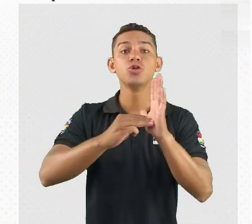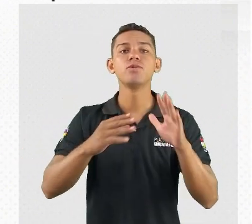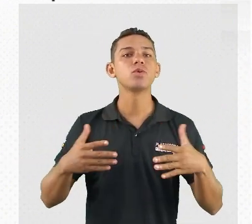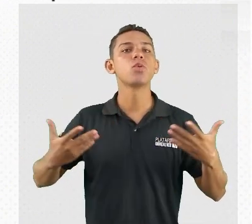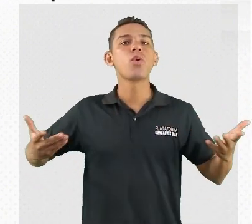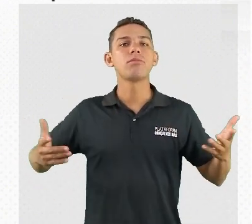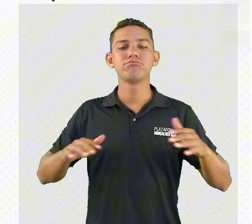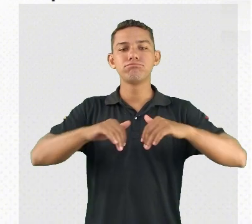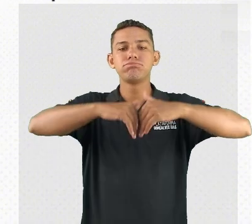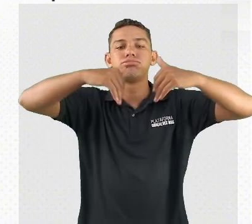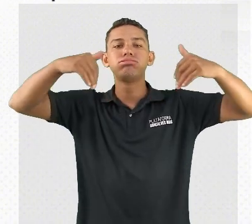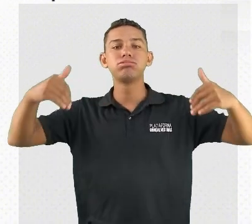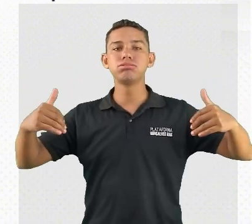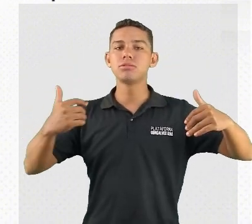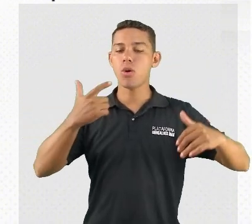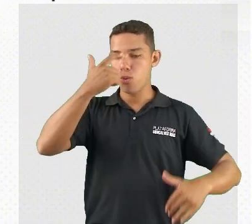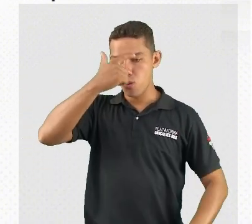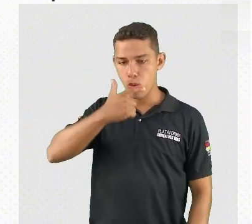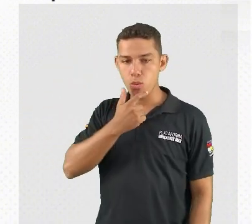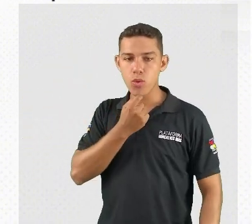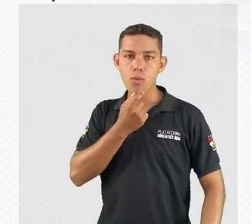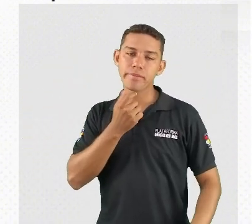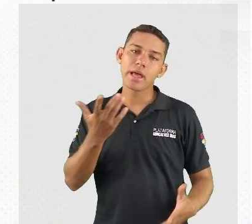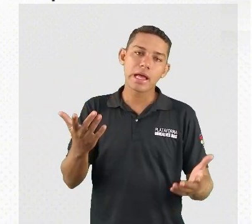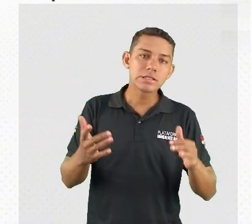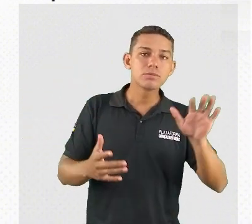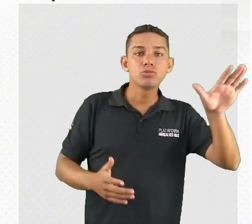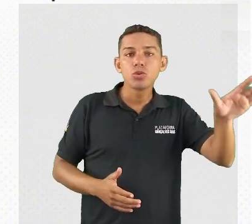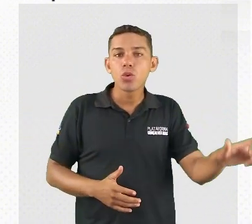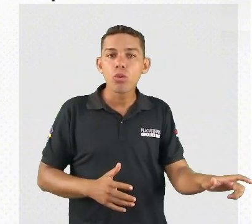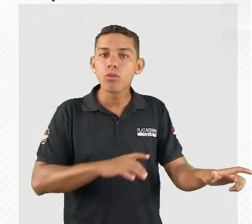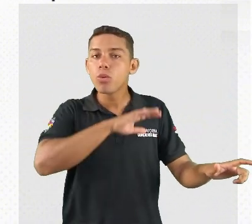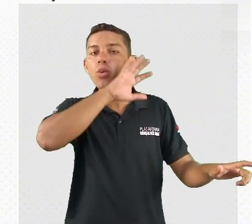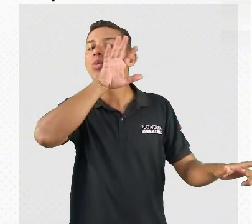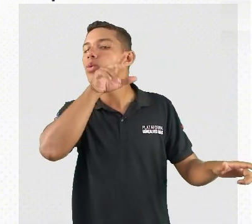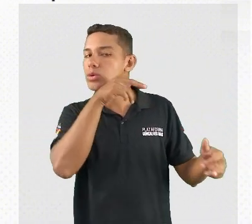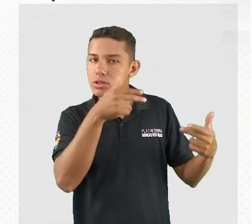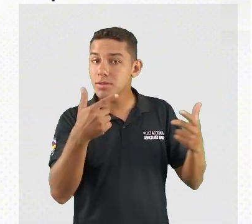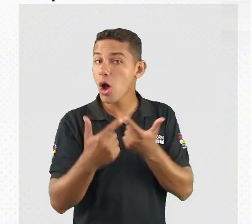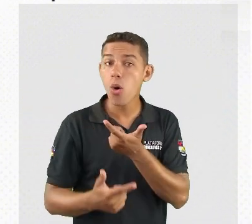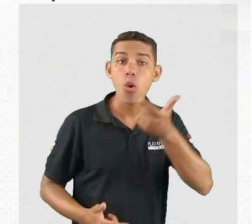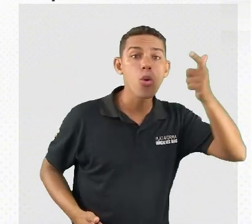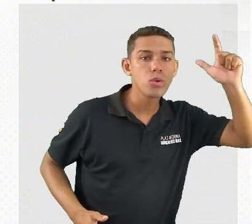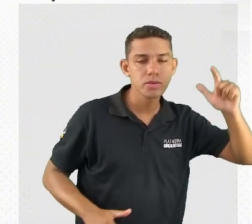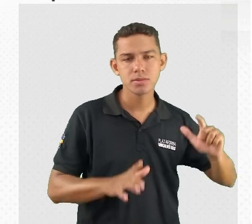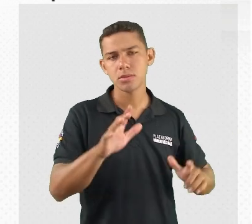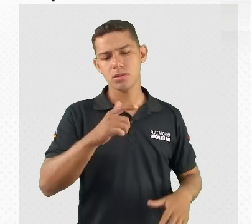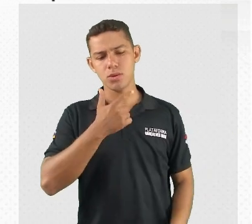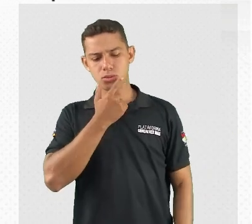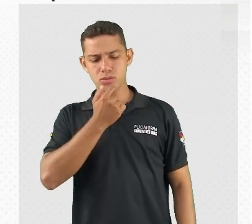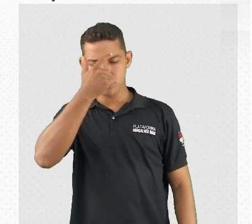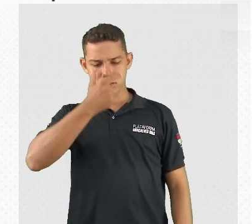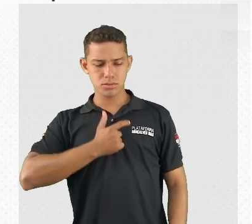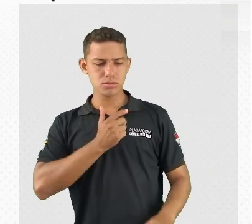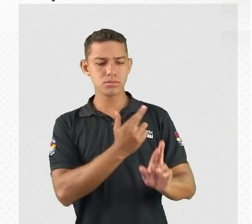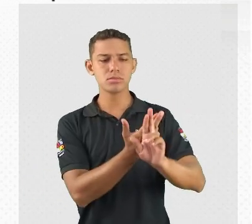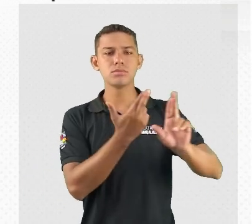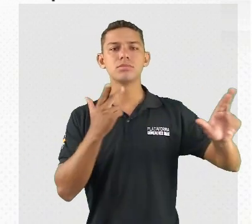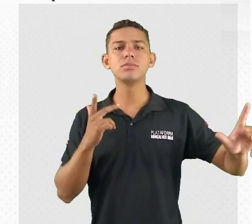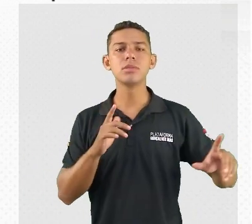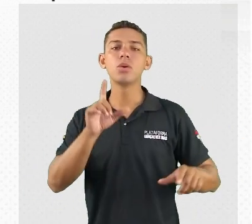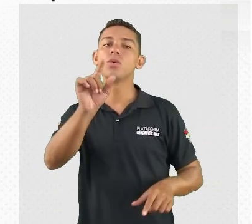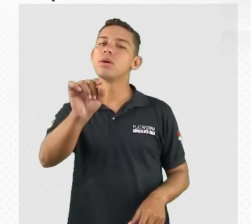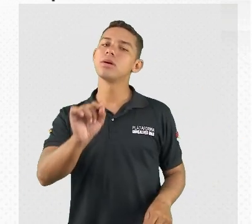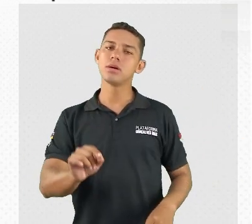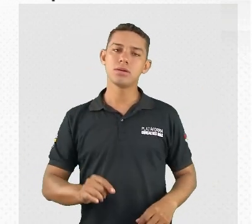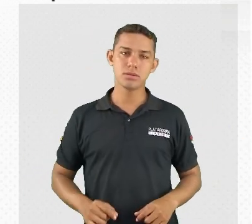coisas da natureza? Por exemplo, os animais, outros animais. O que difere o homem desses outros animais? O Aristóteles